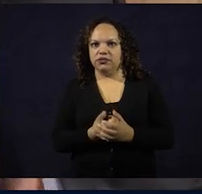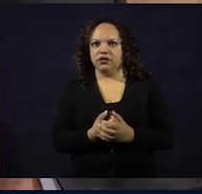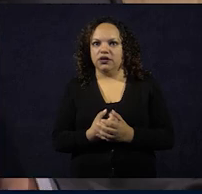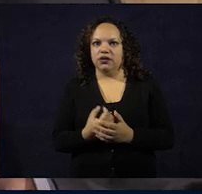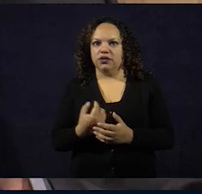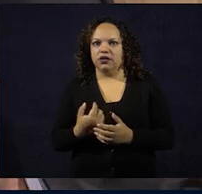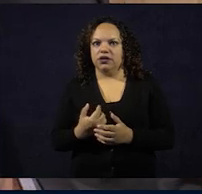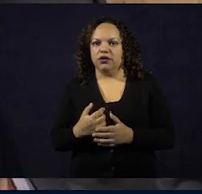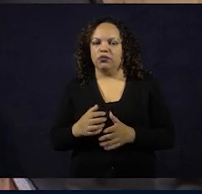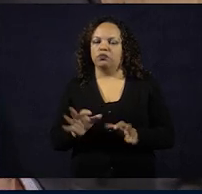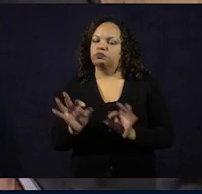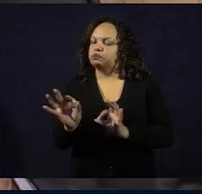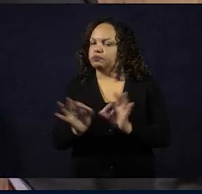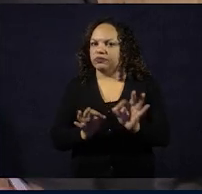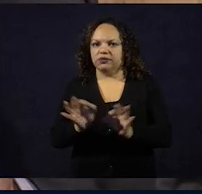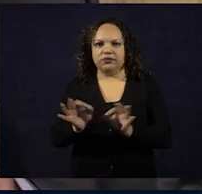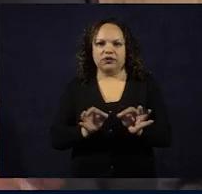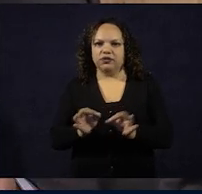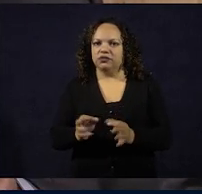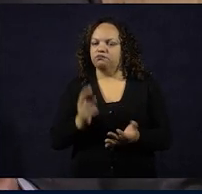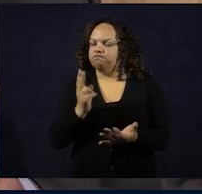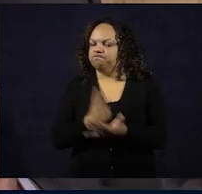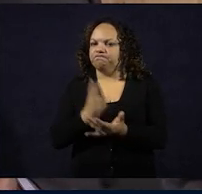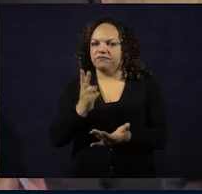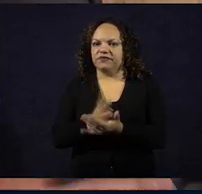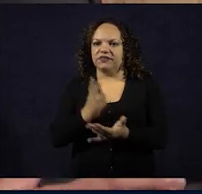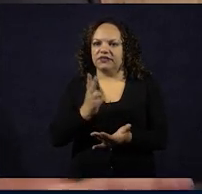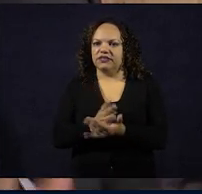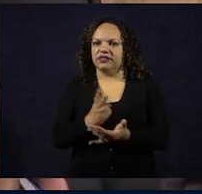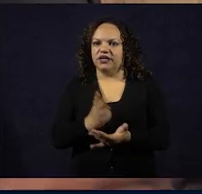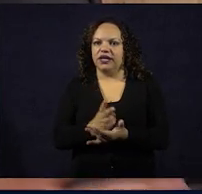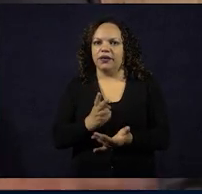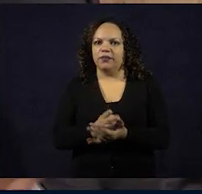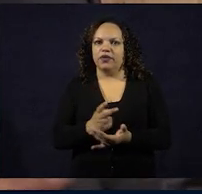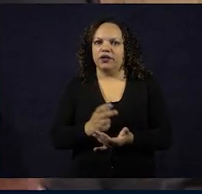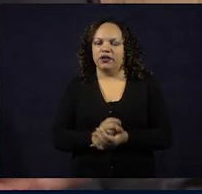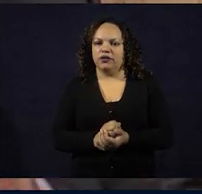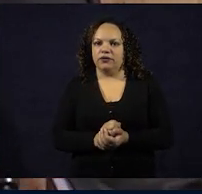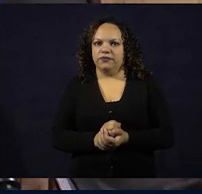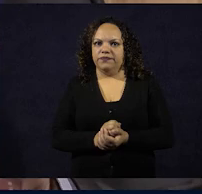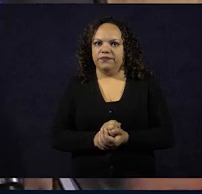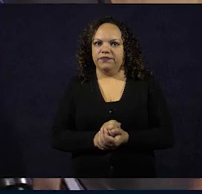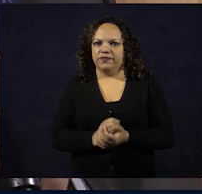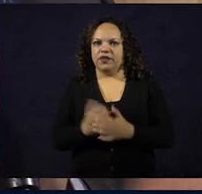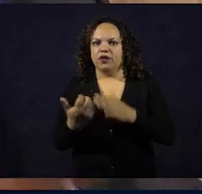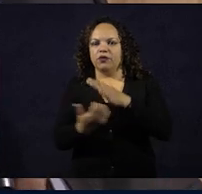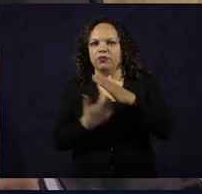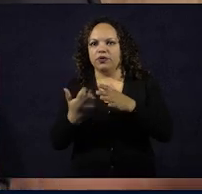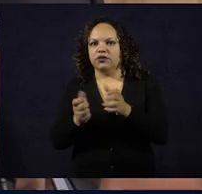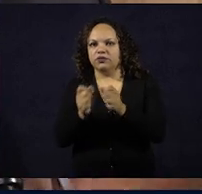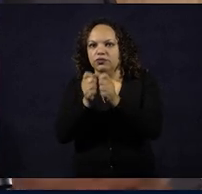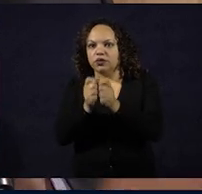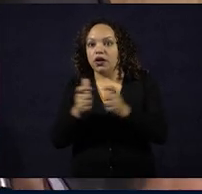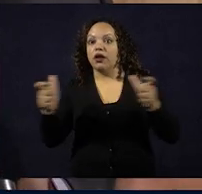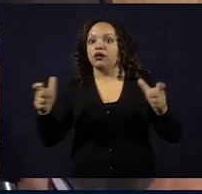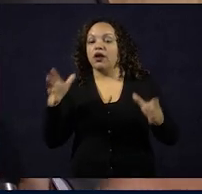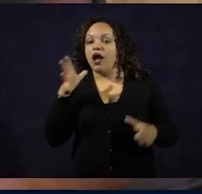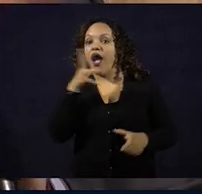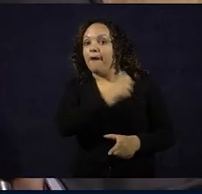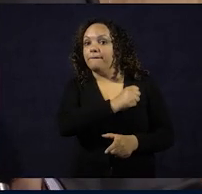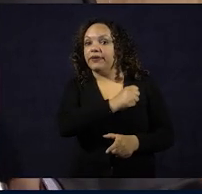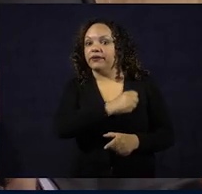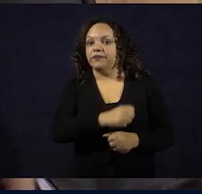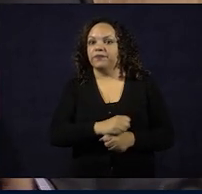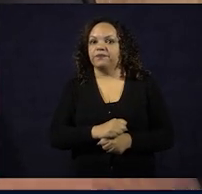a gente era muito organizado a gente sempre a gente colocar a história da empresa uma empresa que cresceu muito rápido era pequena